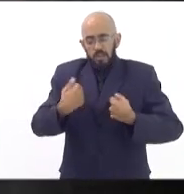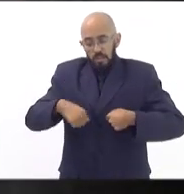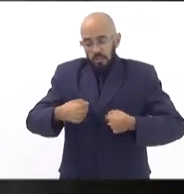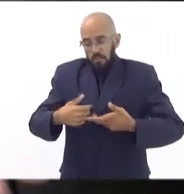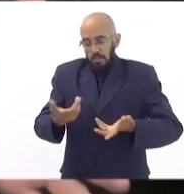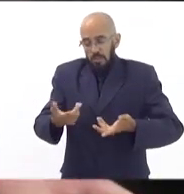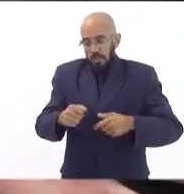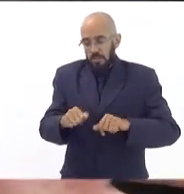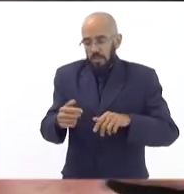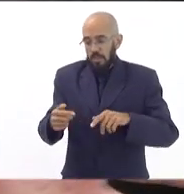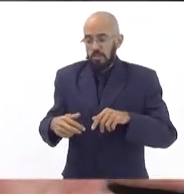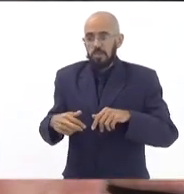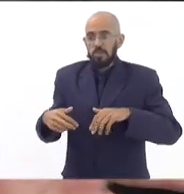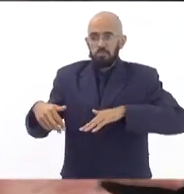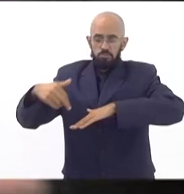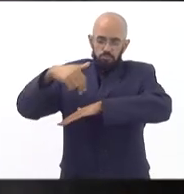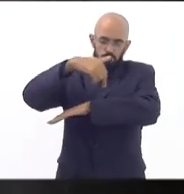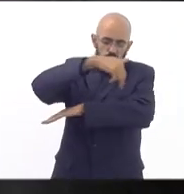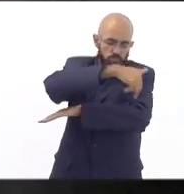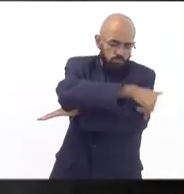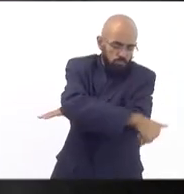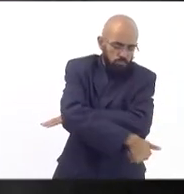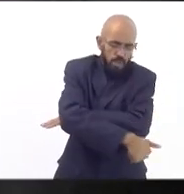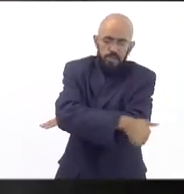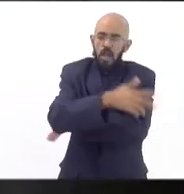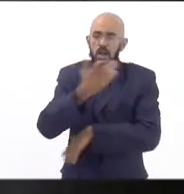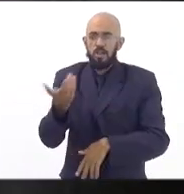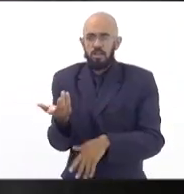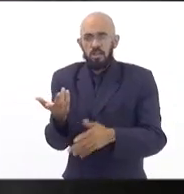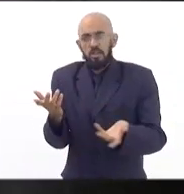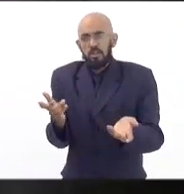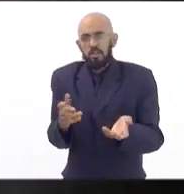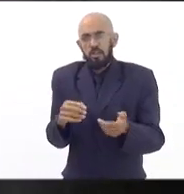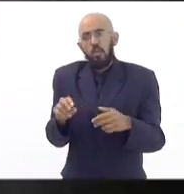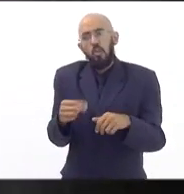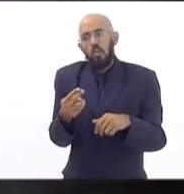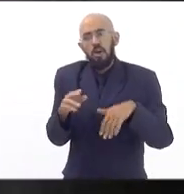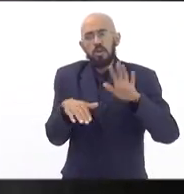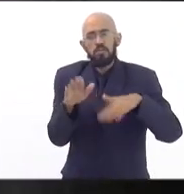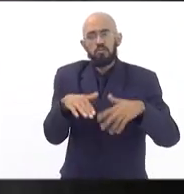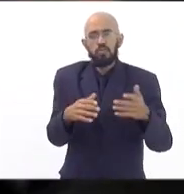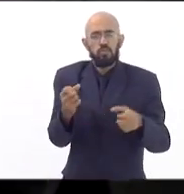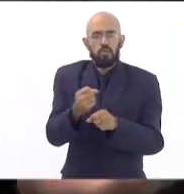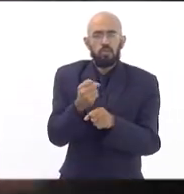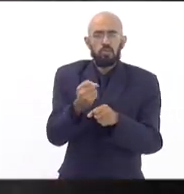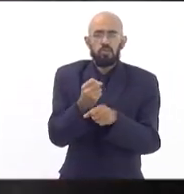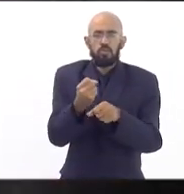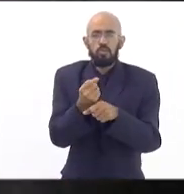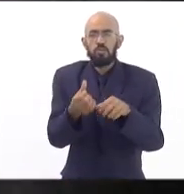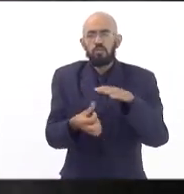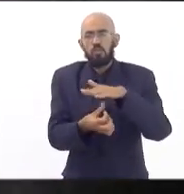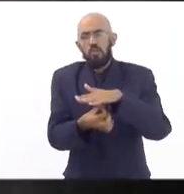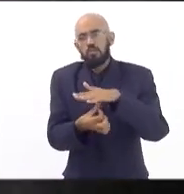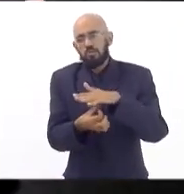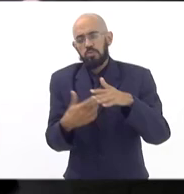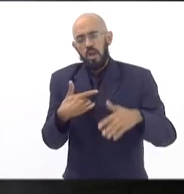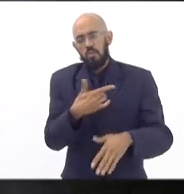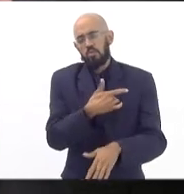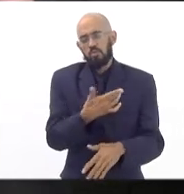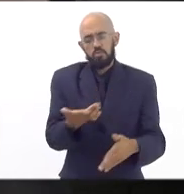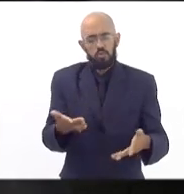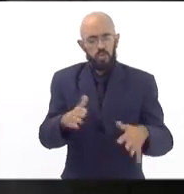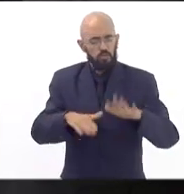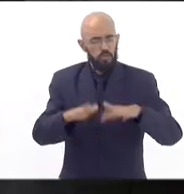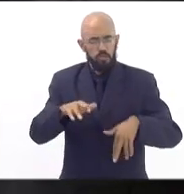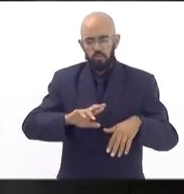travessia ou que tem uma comunidade desse lado da Via E agora tem um posto de saúde do outro lado que não existe as pessoas precisam atravessar Então nem sempre